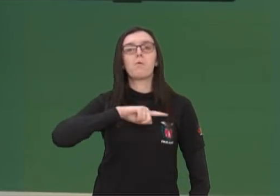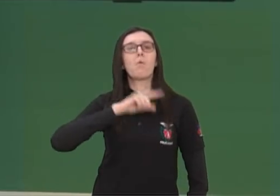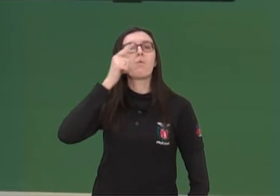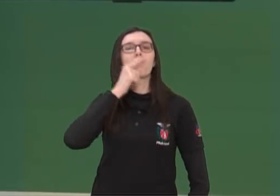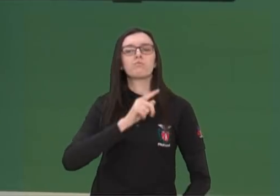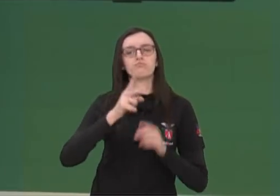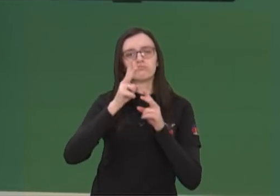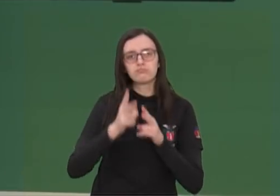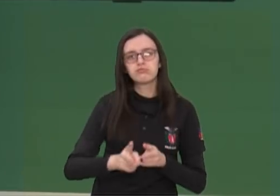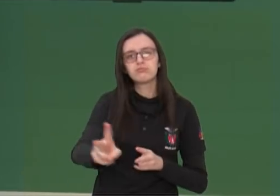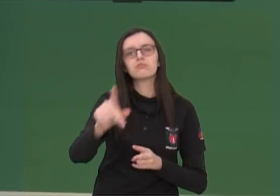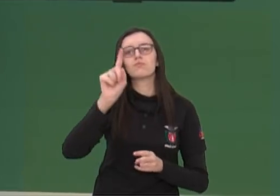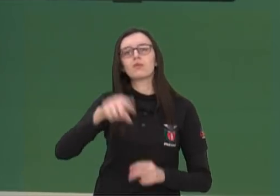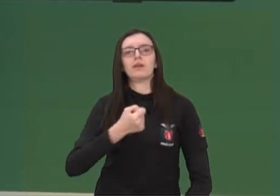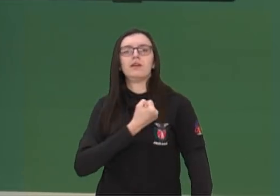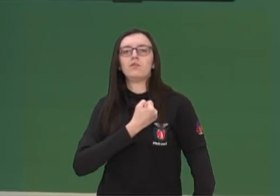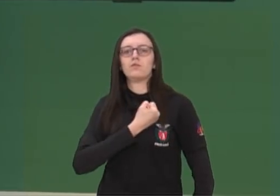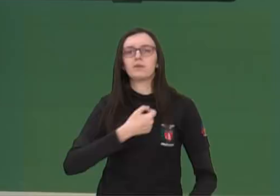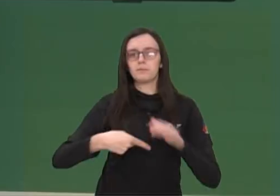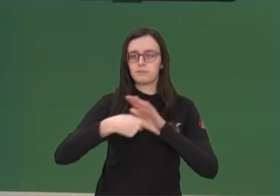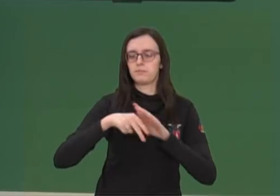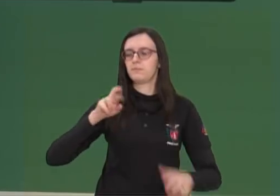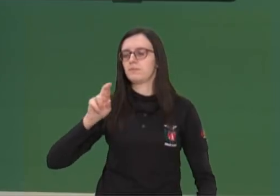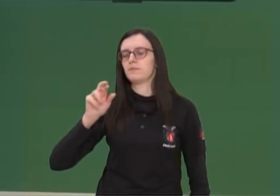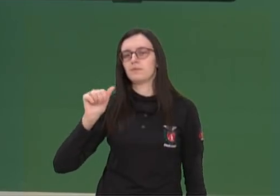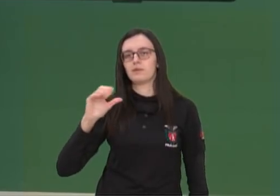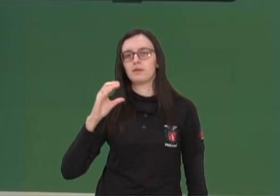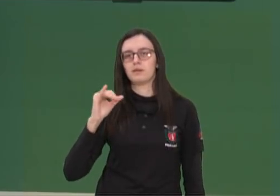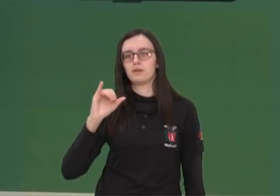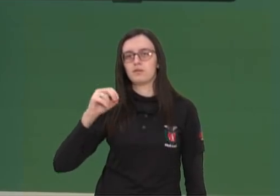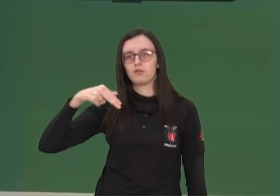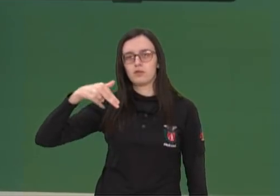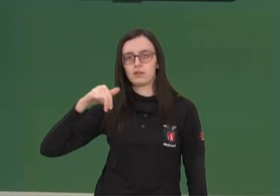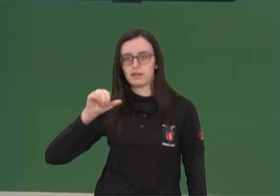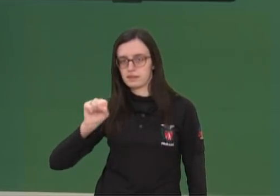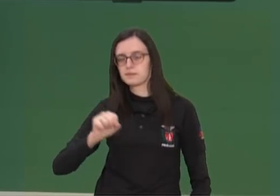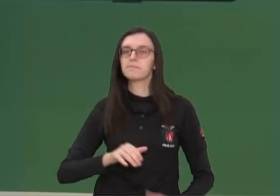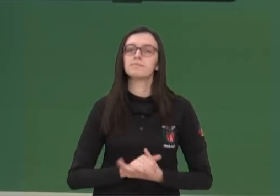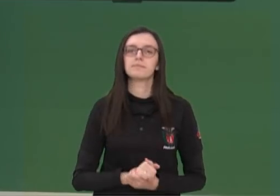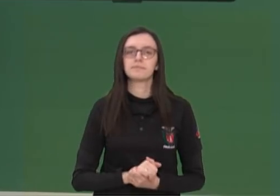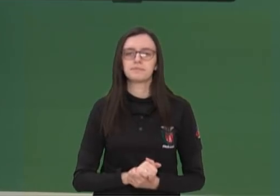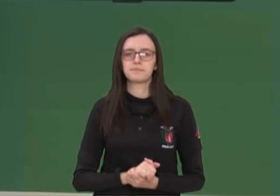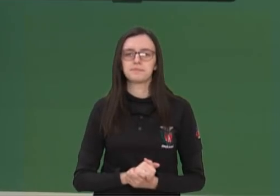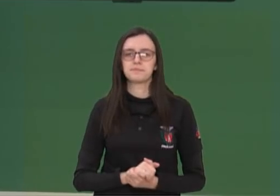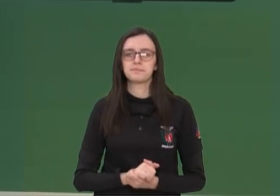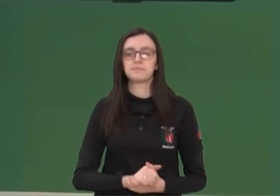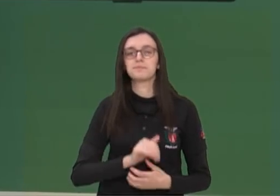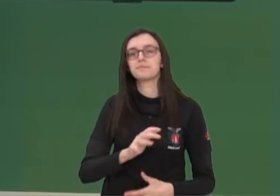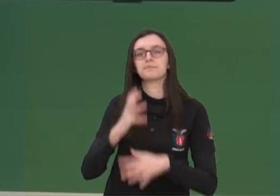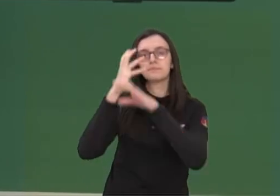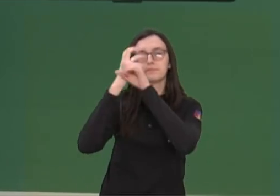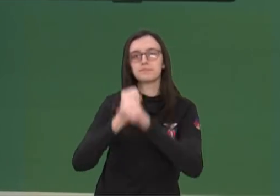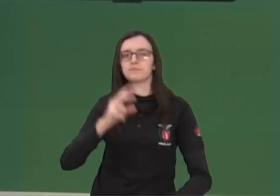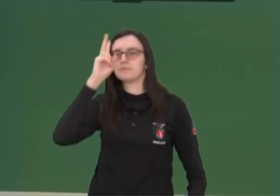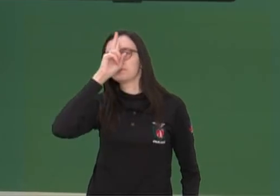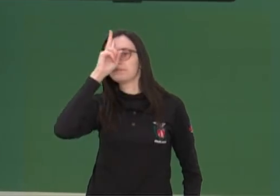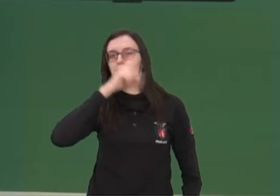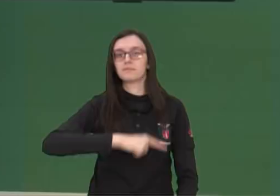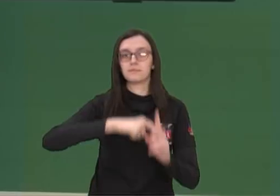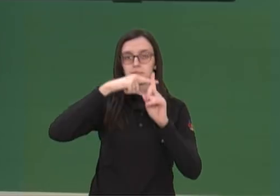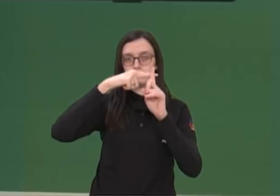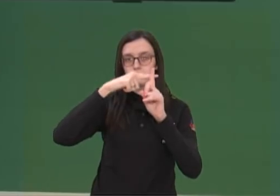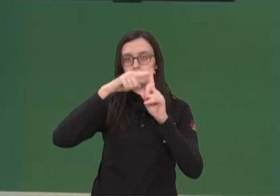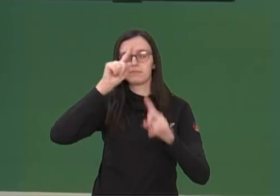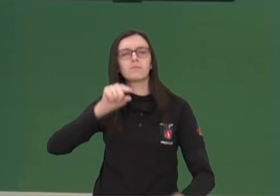dar continuidade lá nos números racionais. Tudo bem? Então, vamos lá. Relembrando a adição